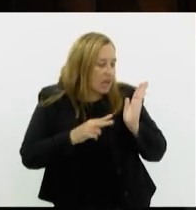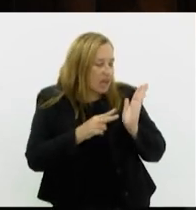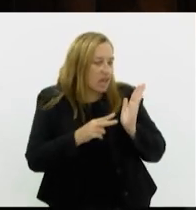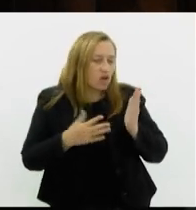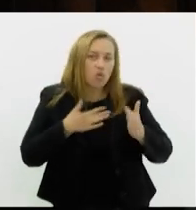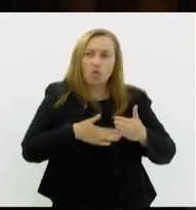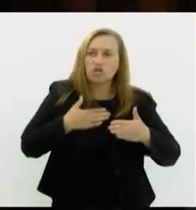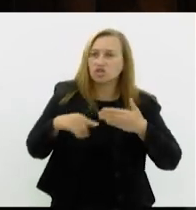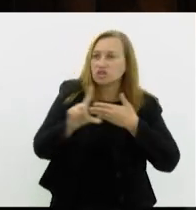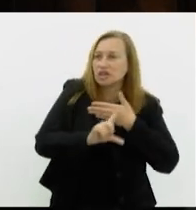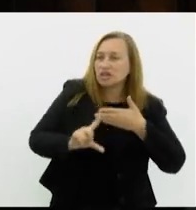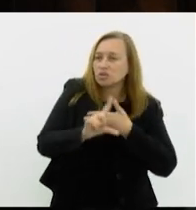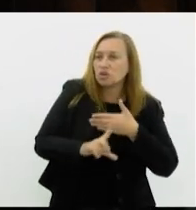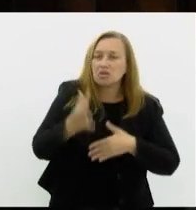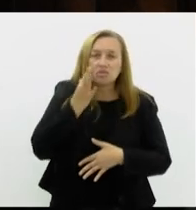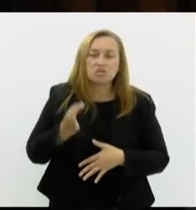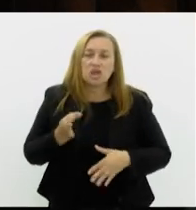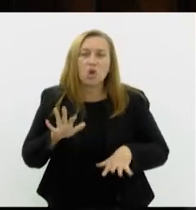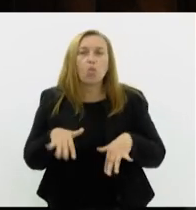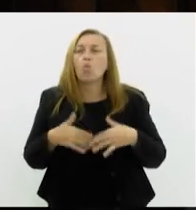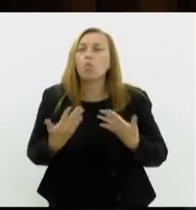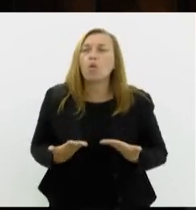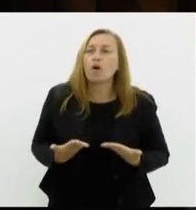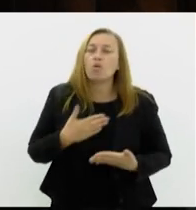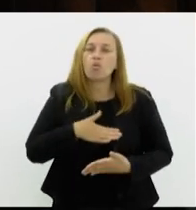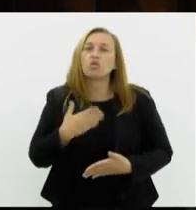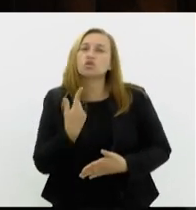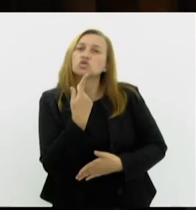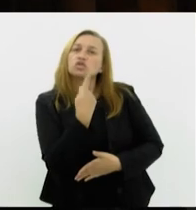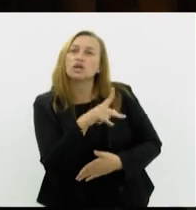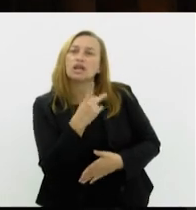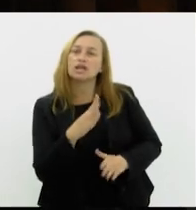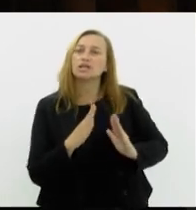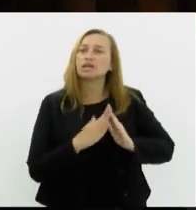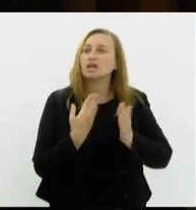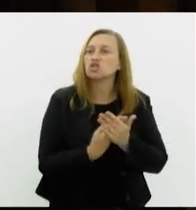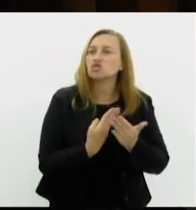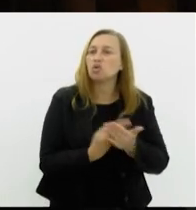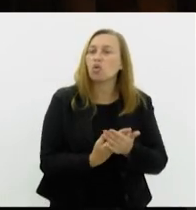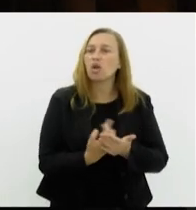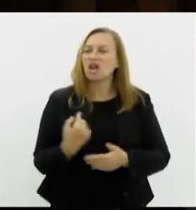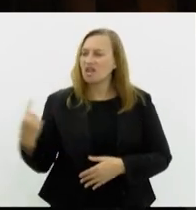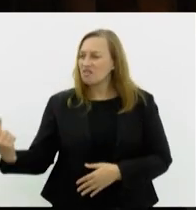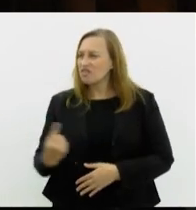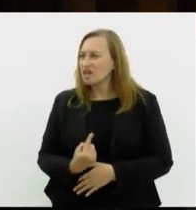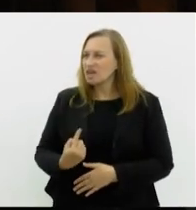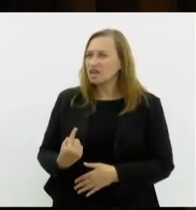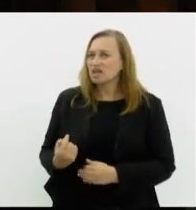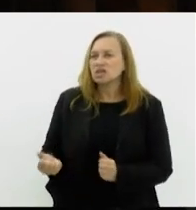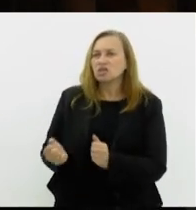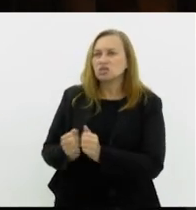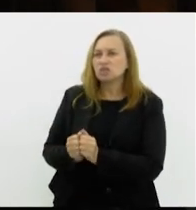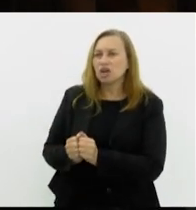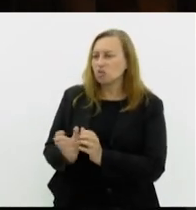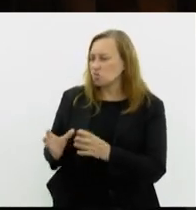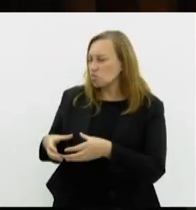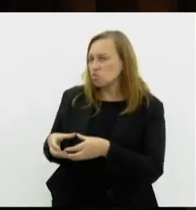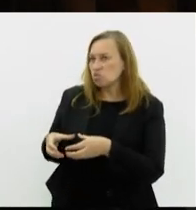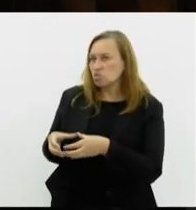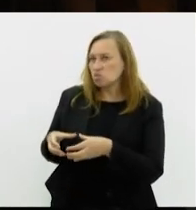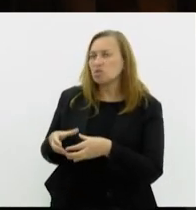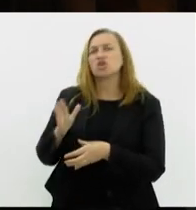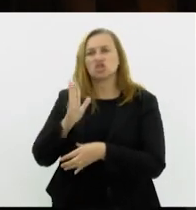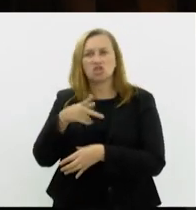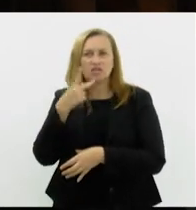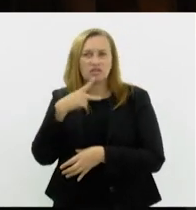literatura, eu não sei qual é o gosto que ele tem pela escola. Ele vem aqui se juntar com uma tropinha. Eu já